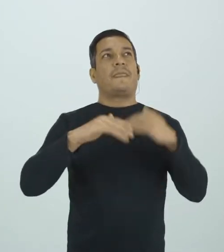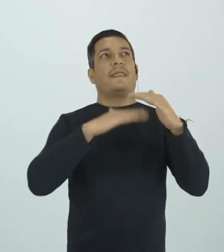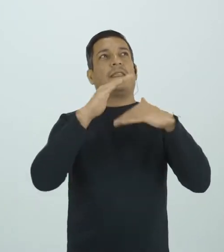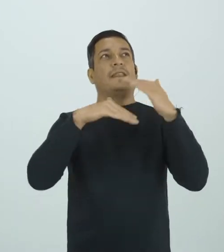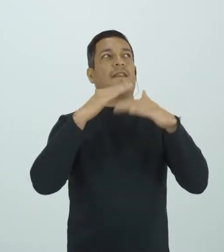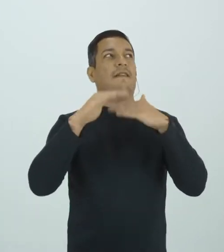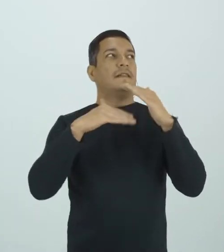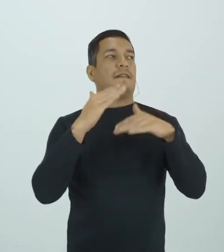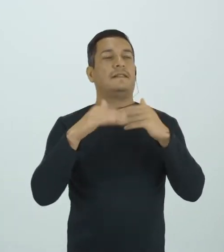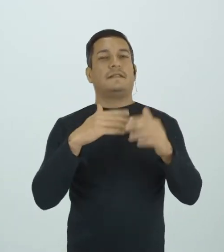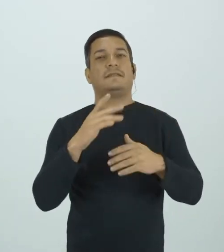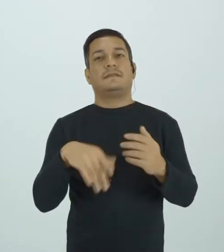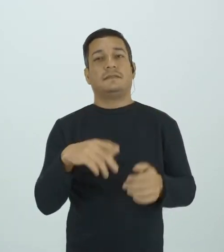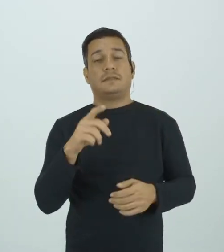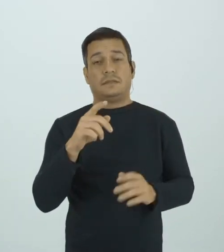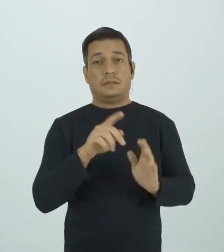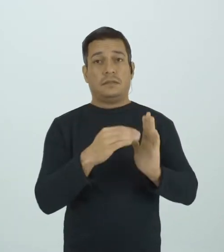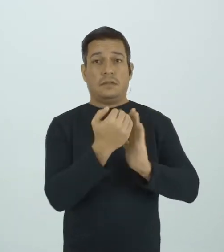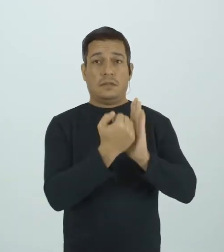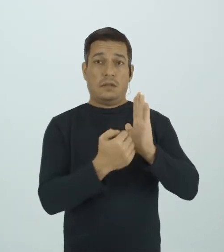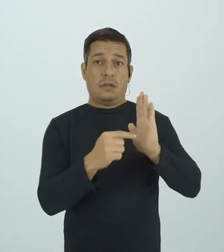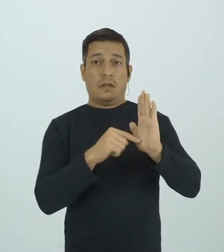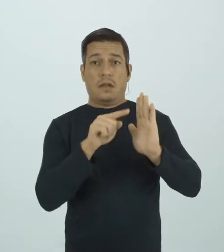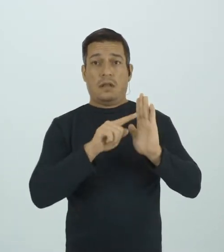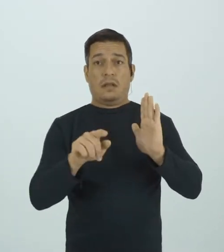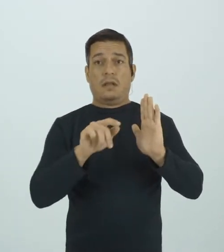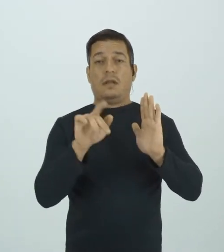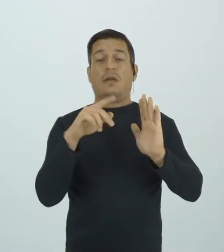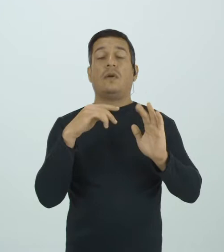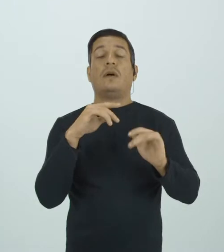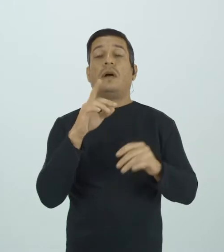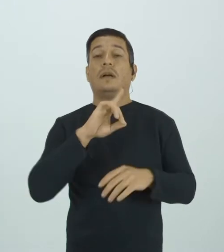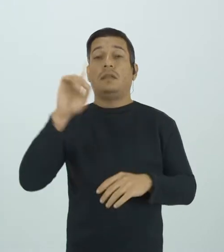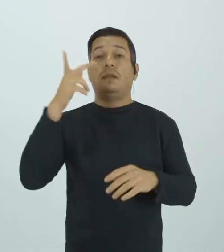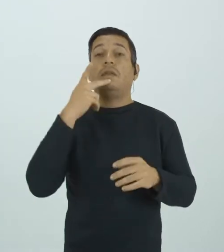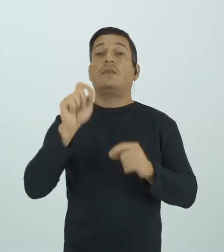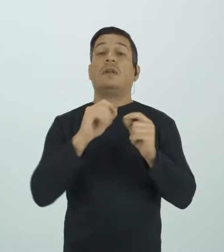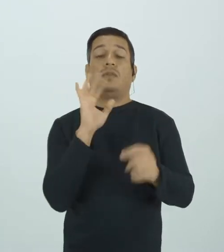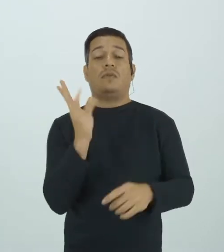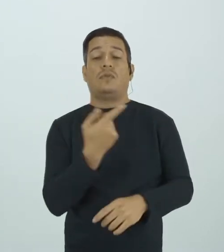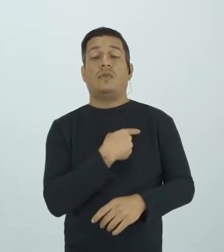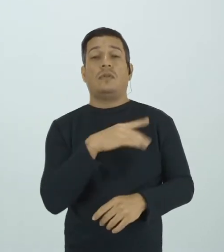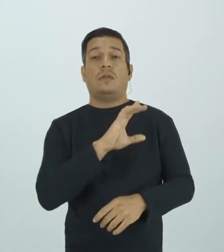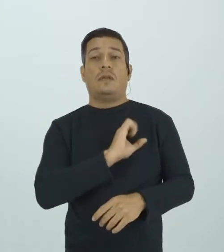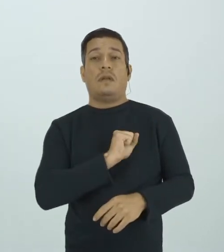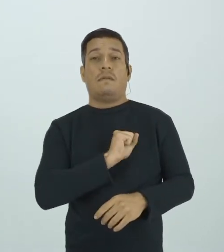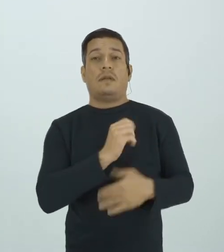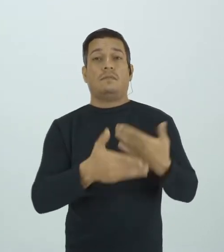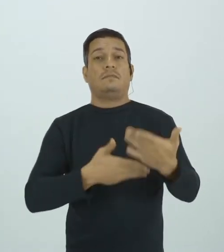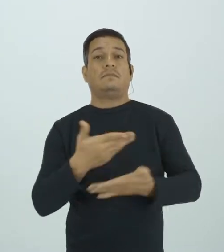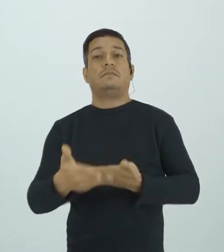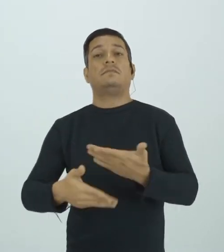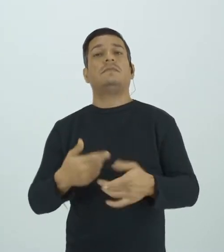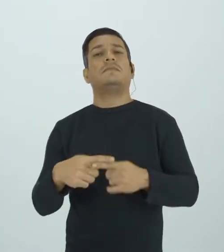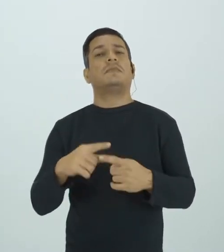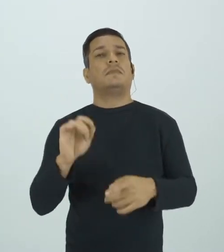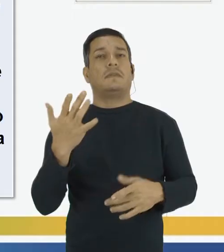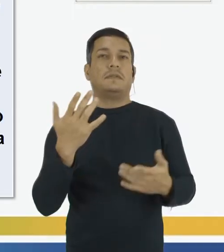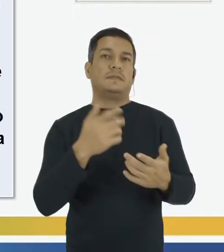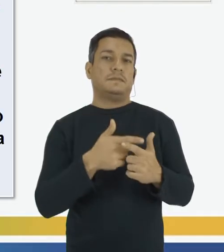evolução desse mandamento que diz para nos amar uns aos outros, né? Então, por que será que acontece